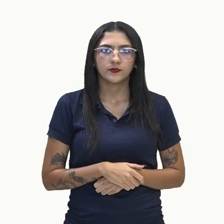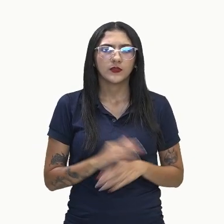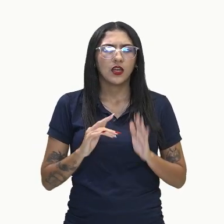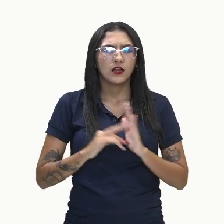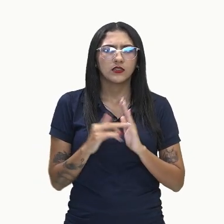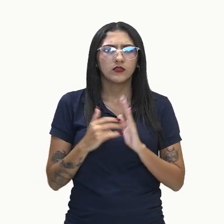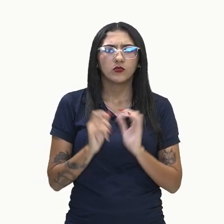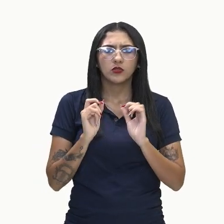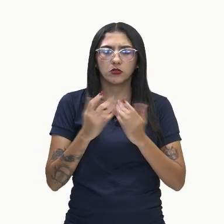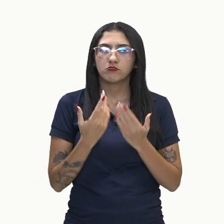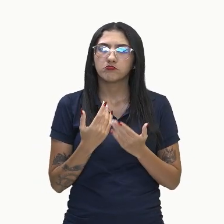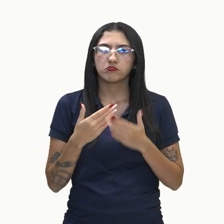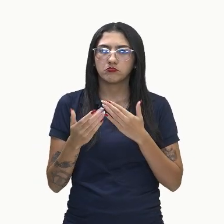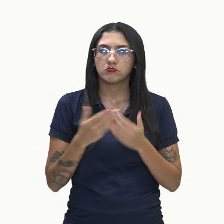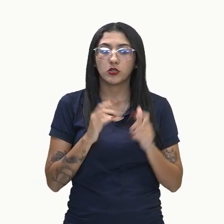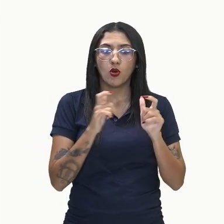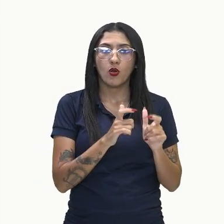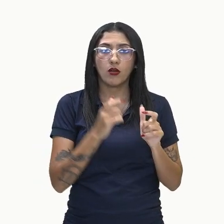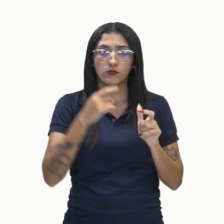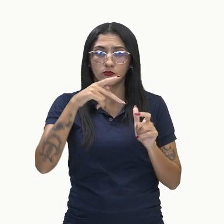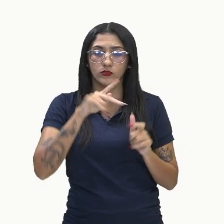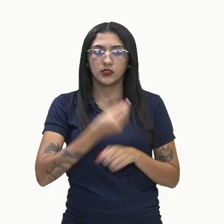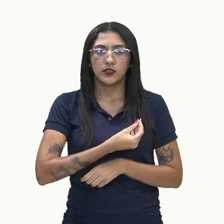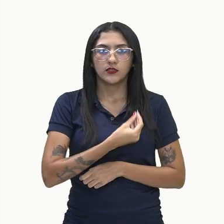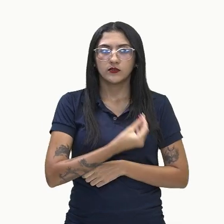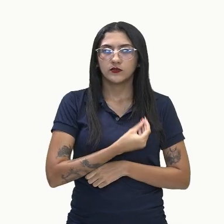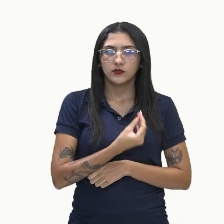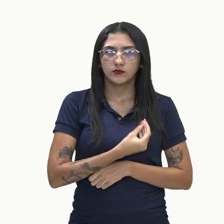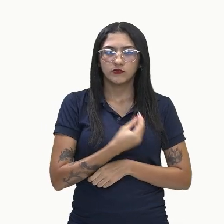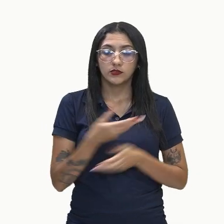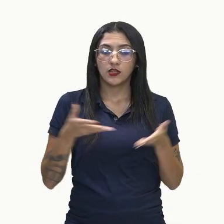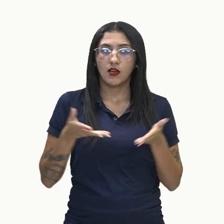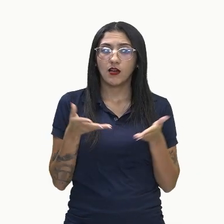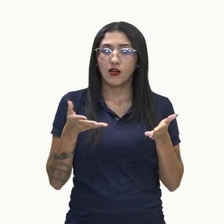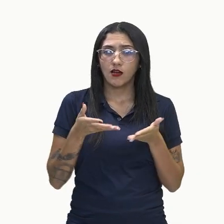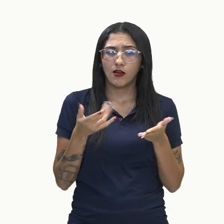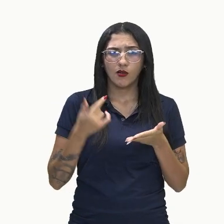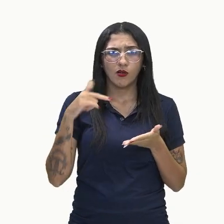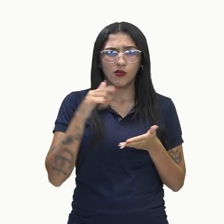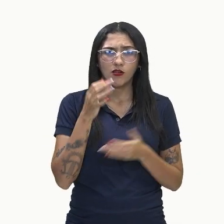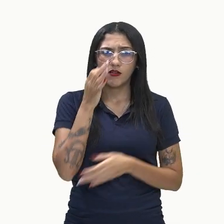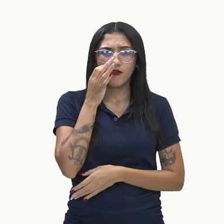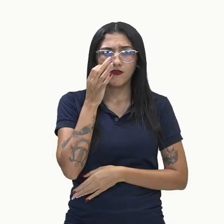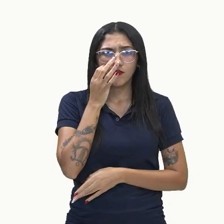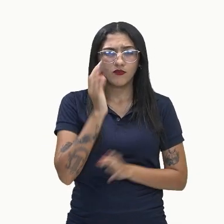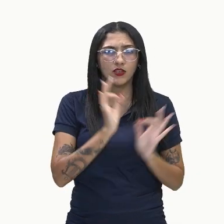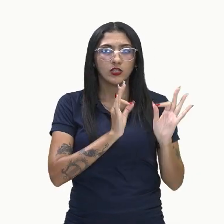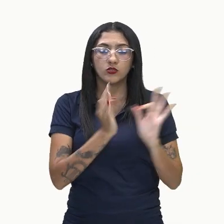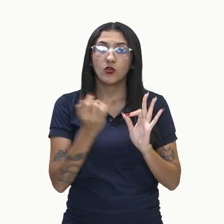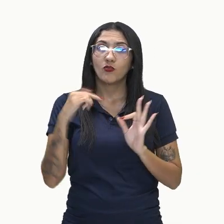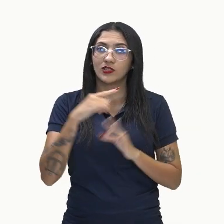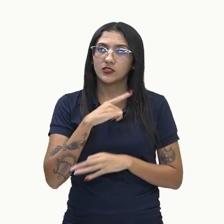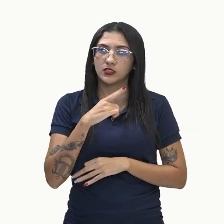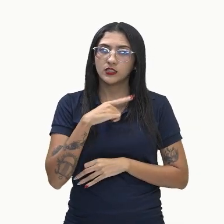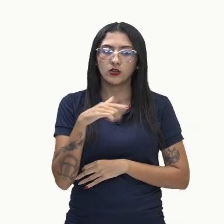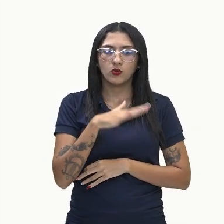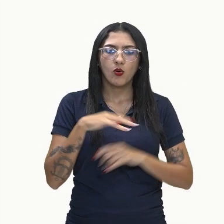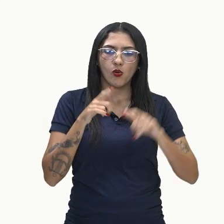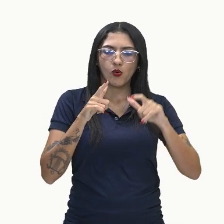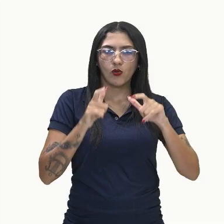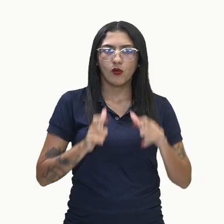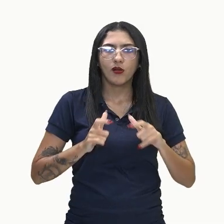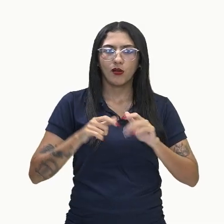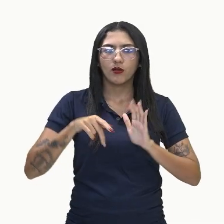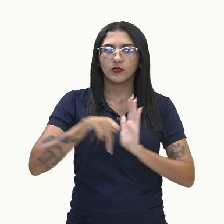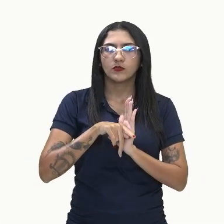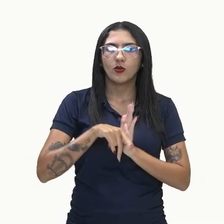aí onde você está inserido, onde você está agora assistindo essa aula, você tem uma coordenada geográfica,